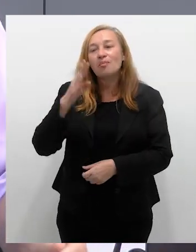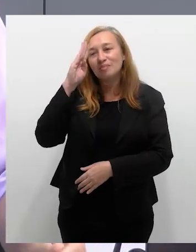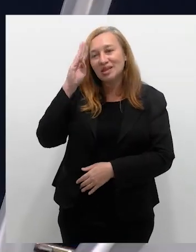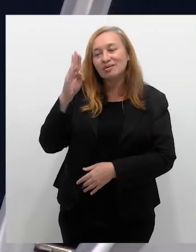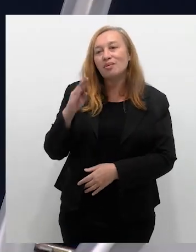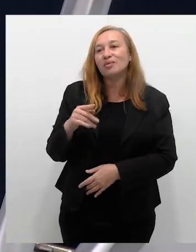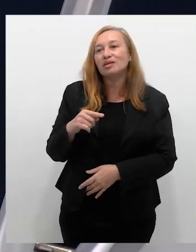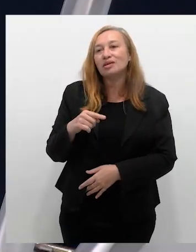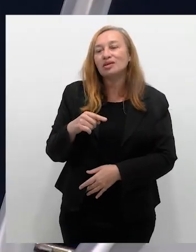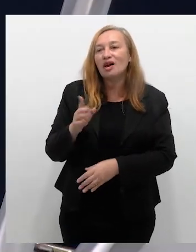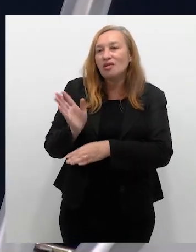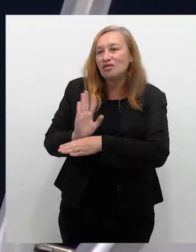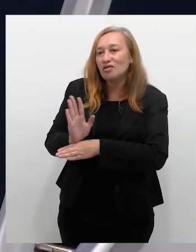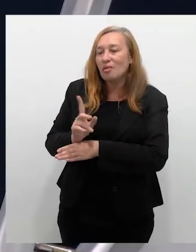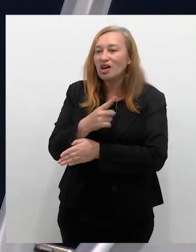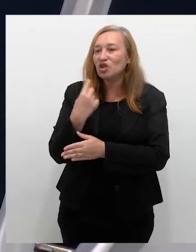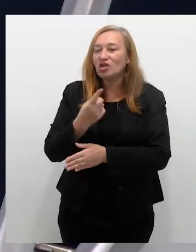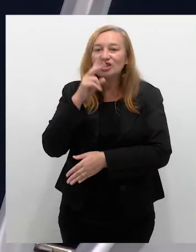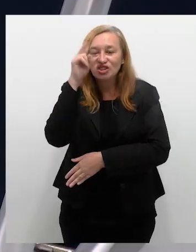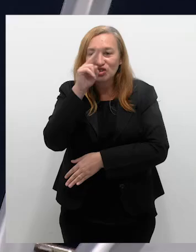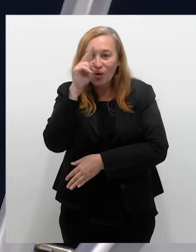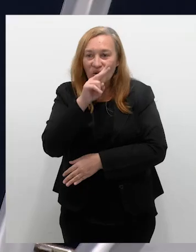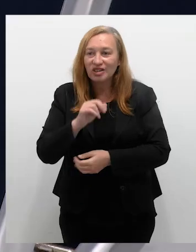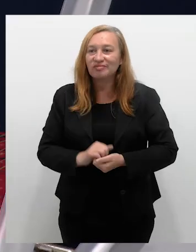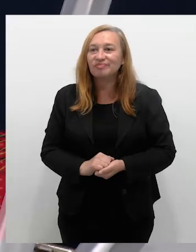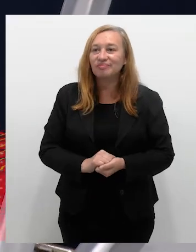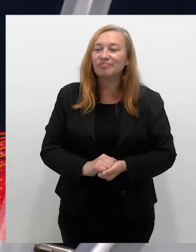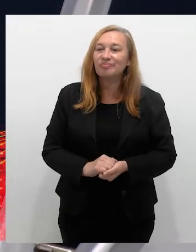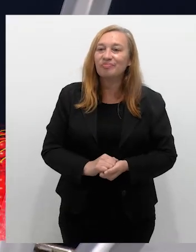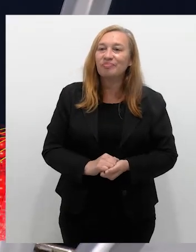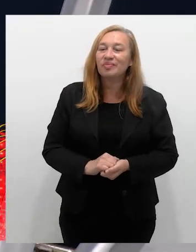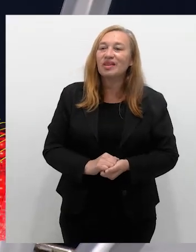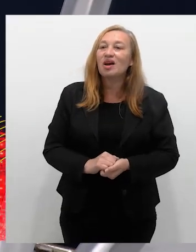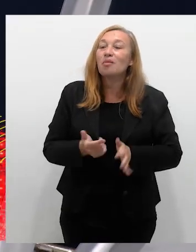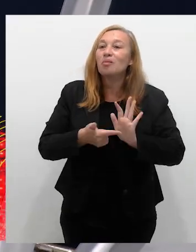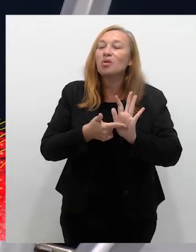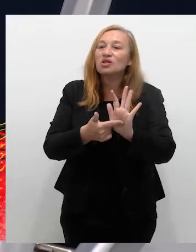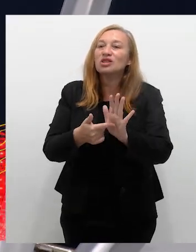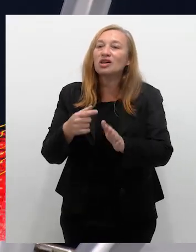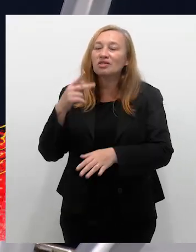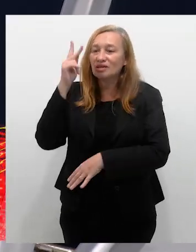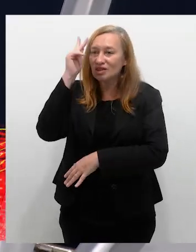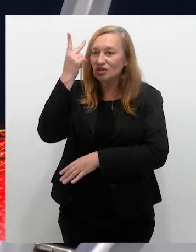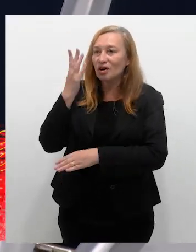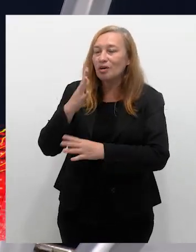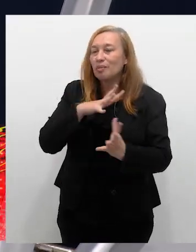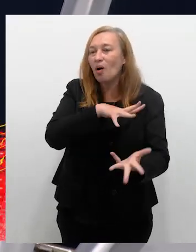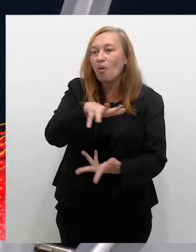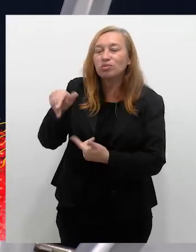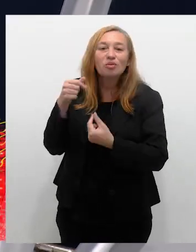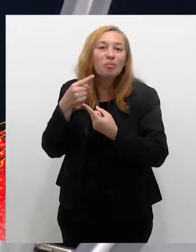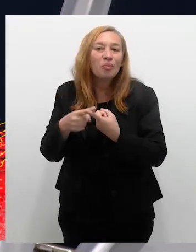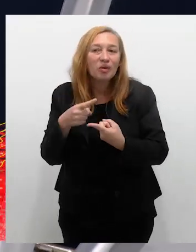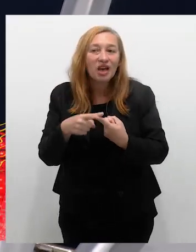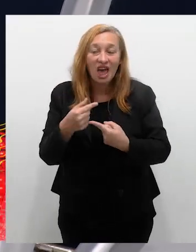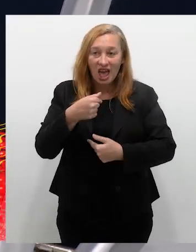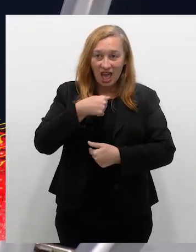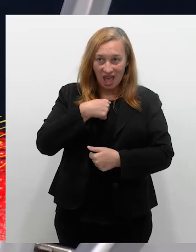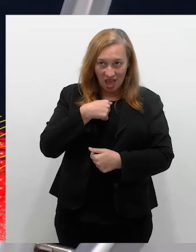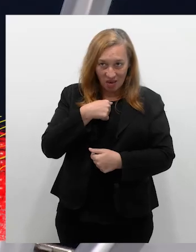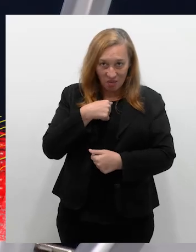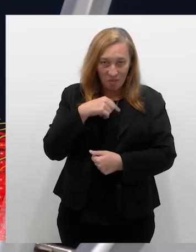eu acho que é fundamental a gente filmar a nossa história, para a gente eternizar e mostrar a nossa história para o mundo.